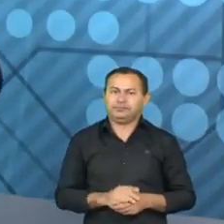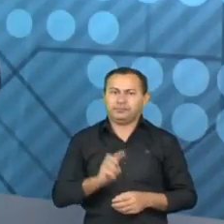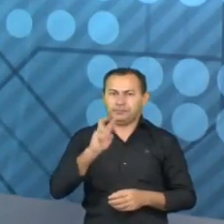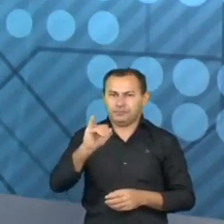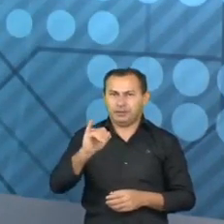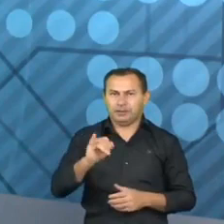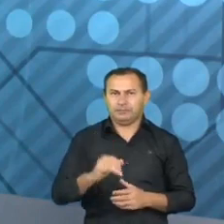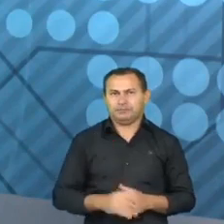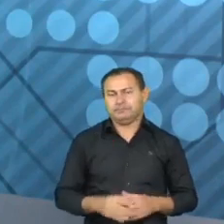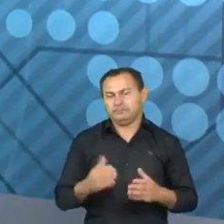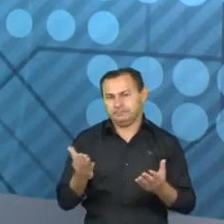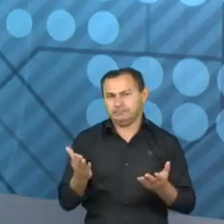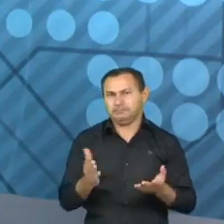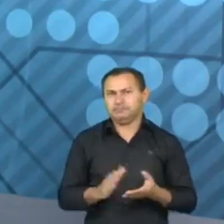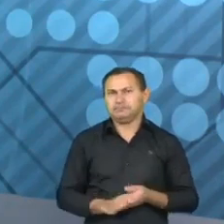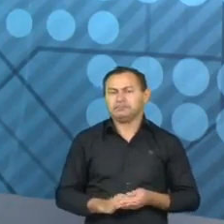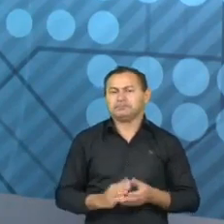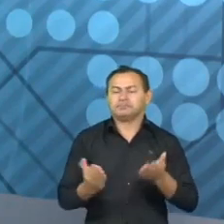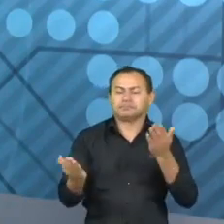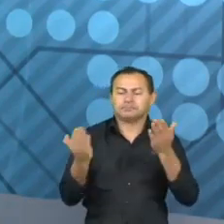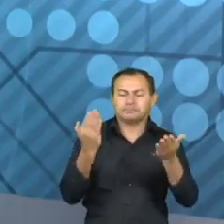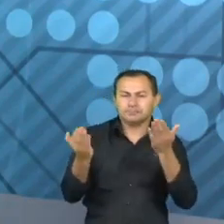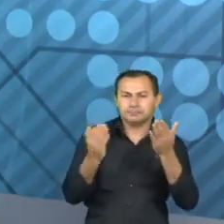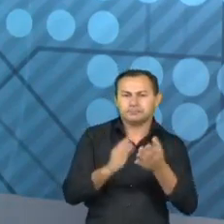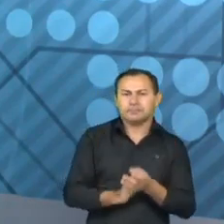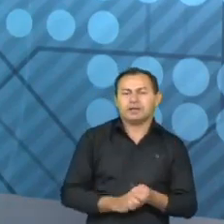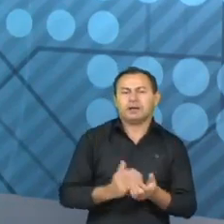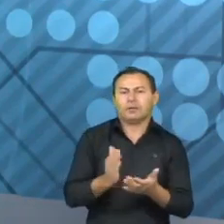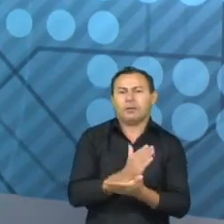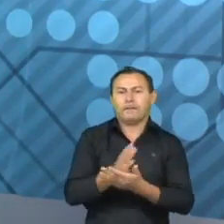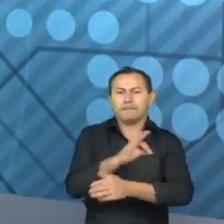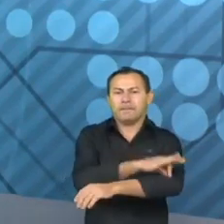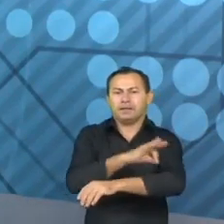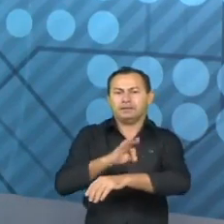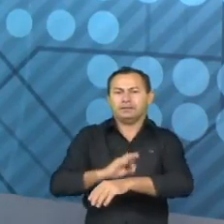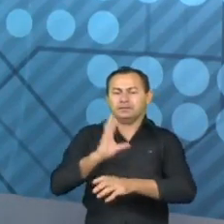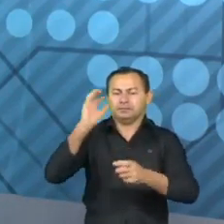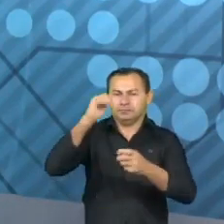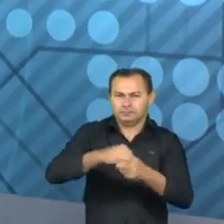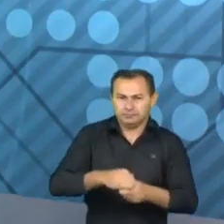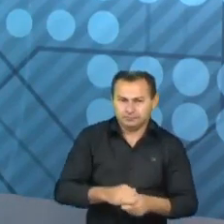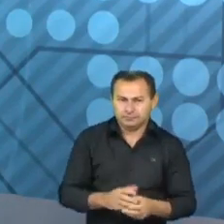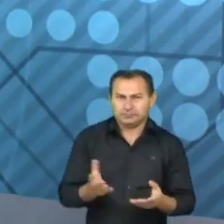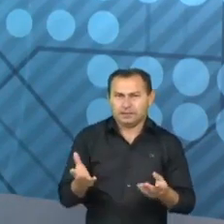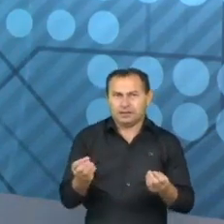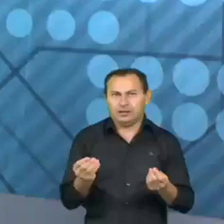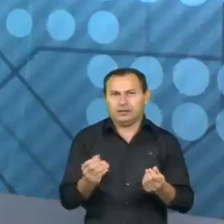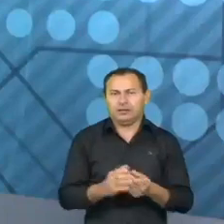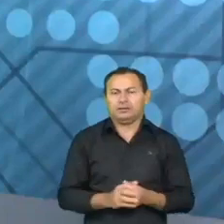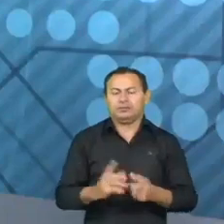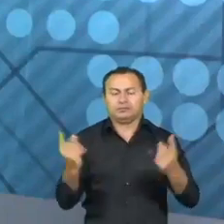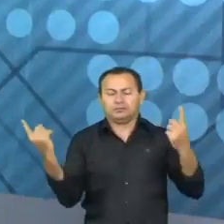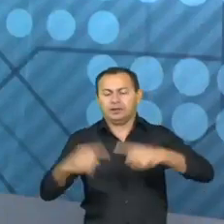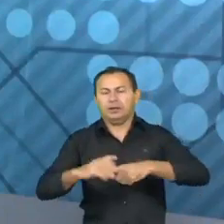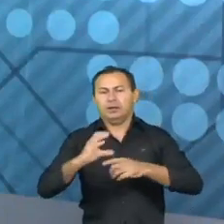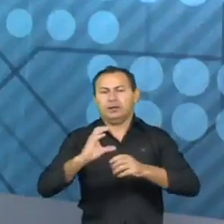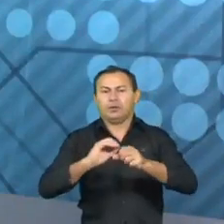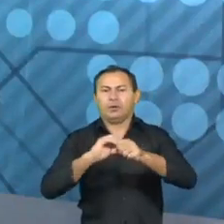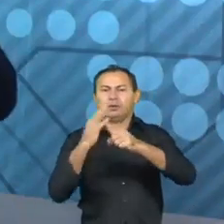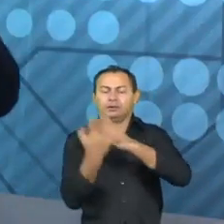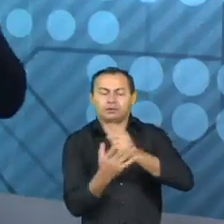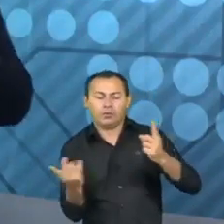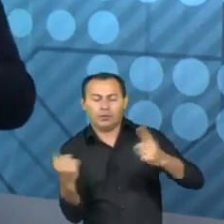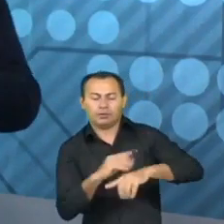em comparação algumas medidas que foram colocadas no combate ao coronavírus.